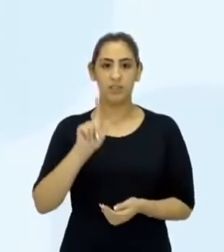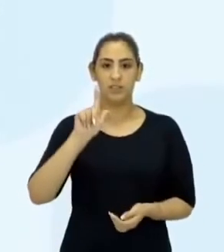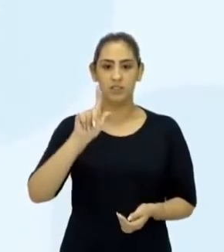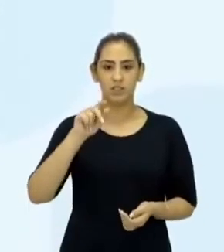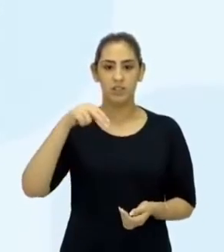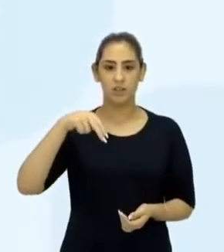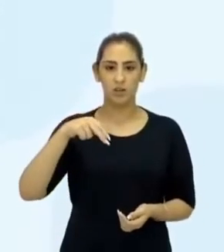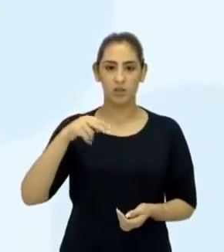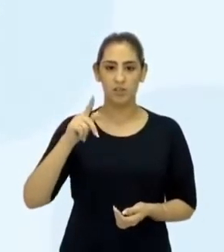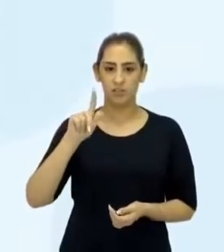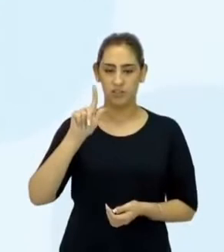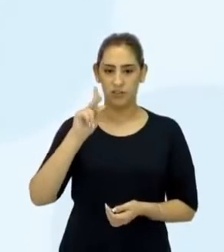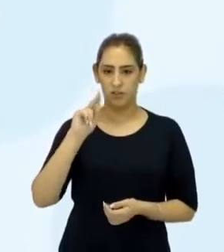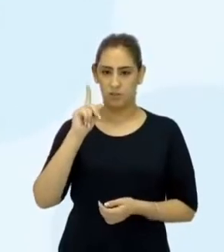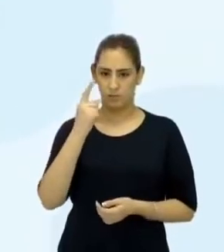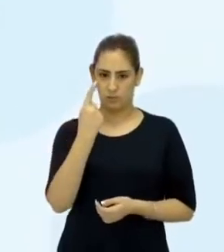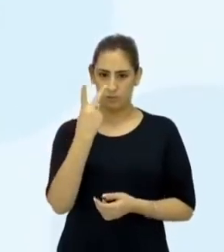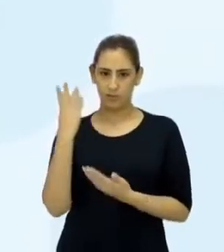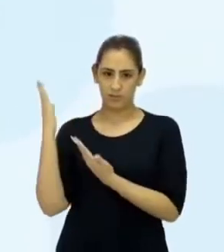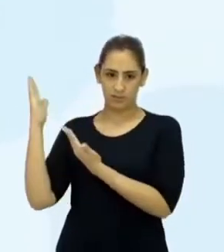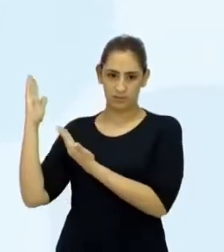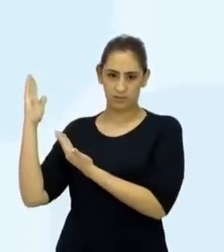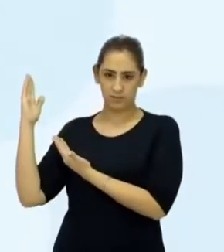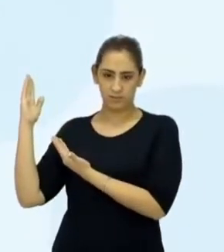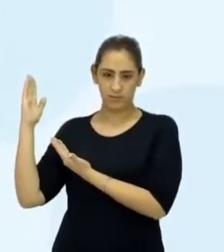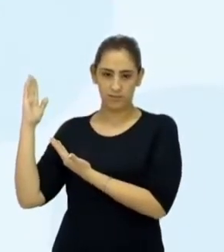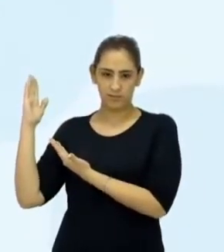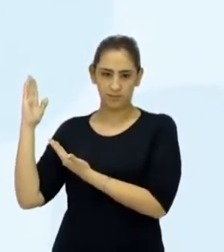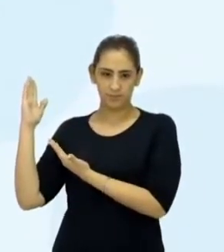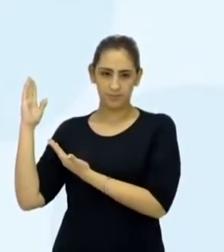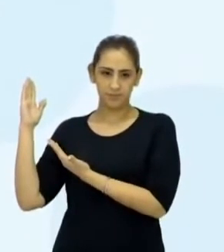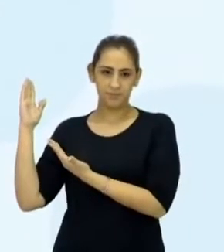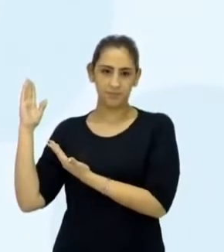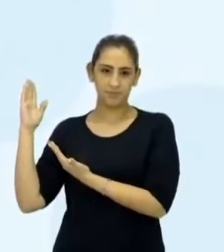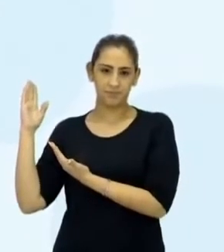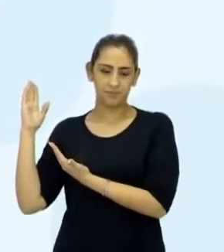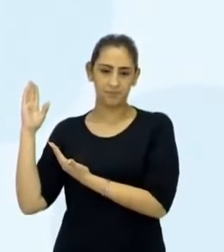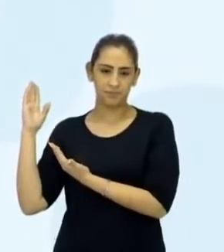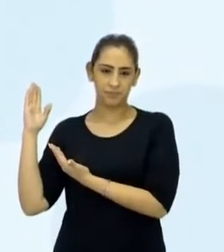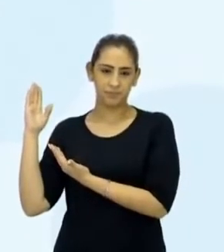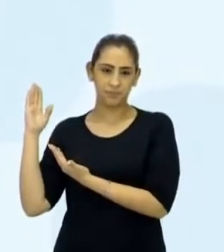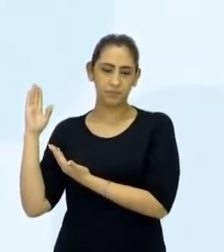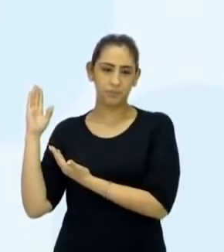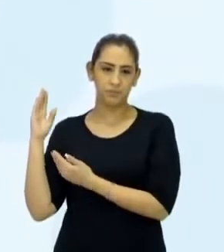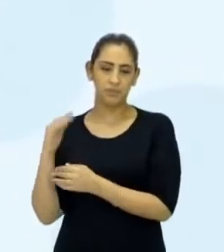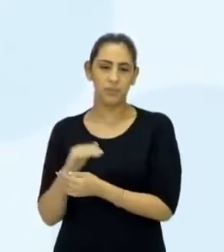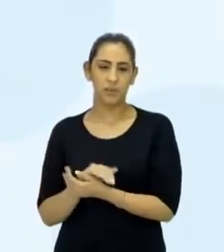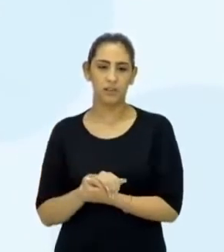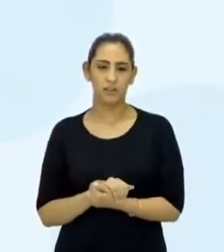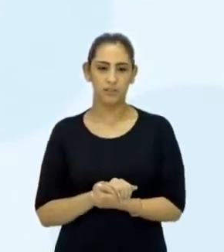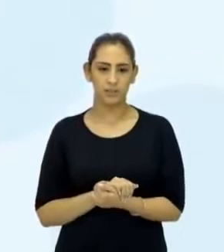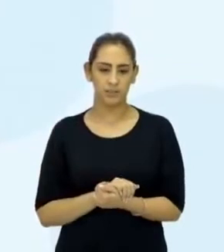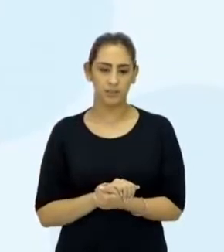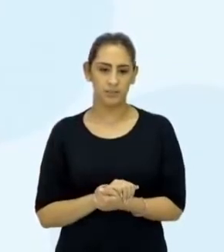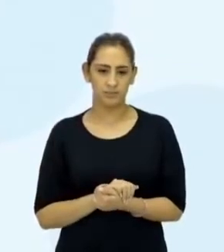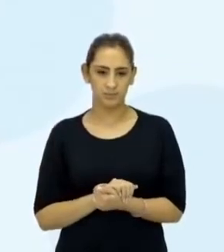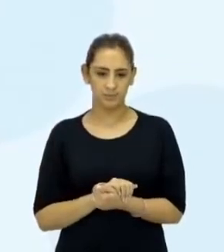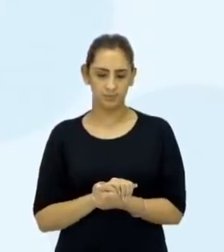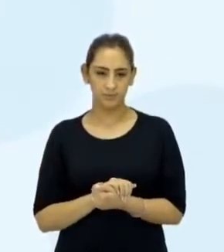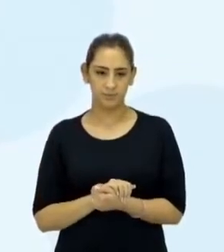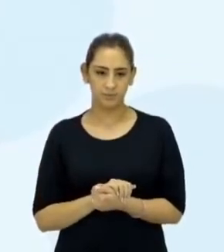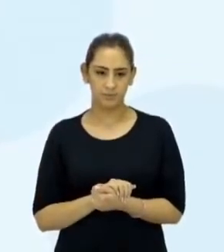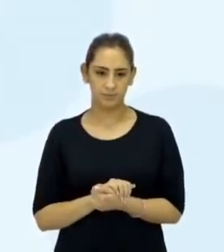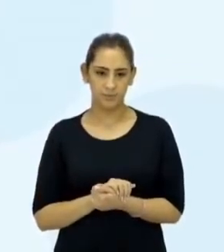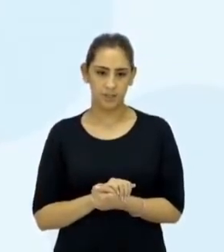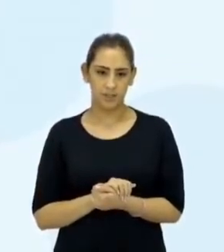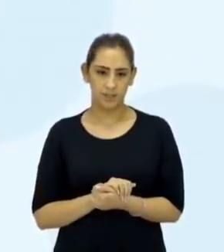EF09G12. Relacionar o processo de urbanização às transformações da produção agropecuária, à